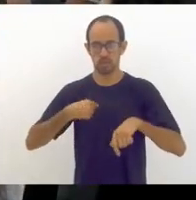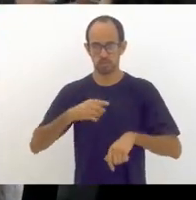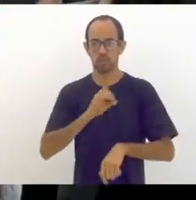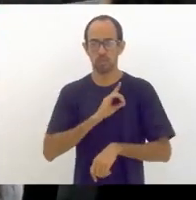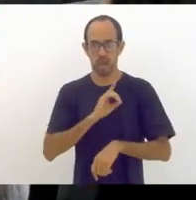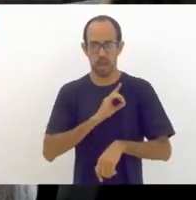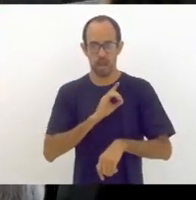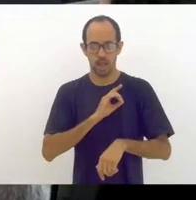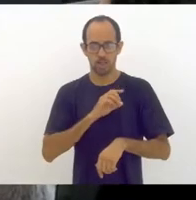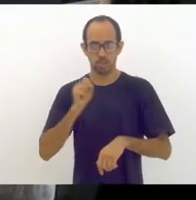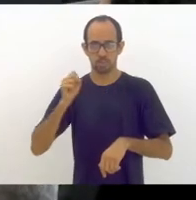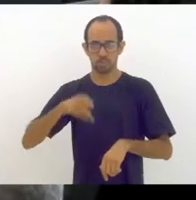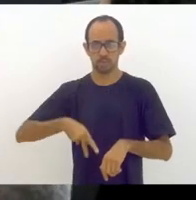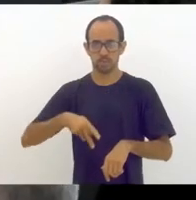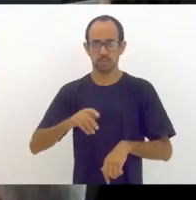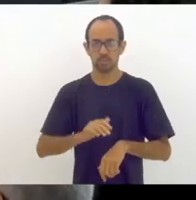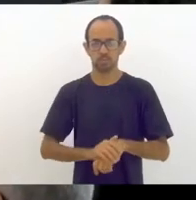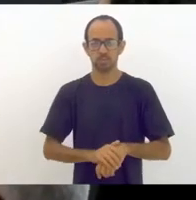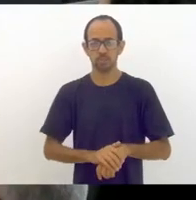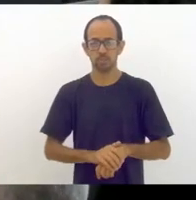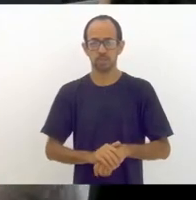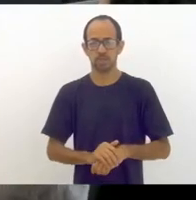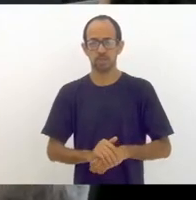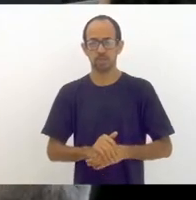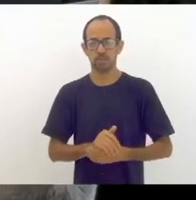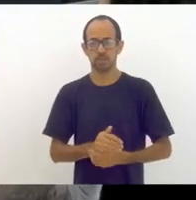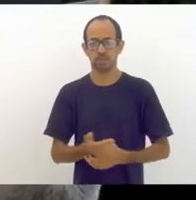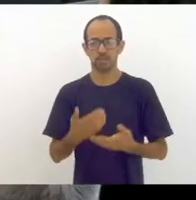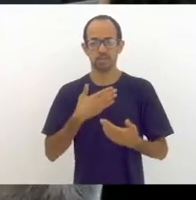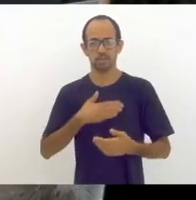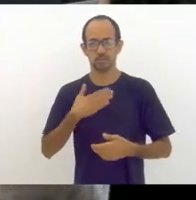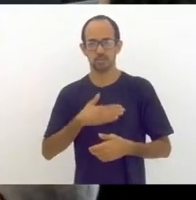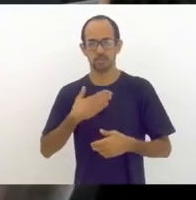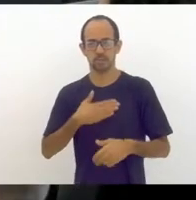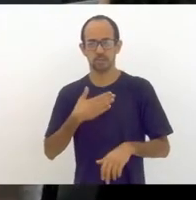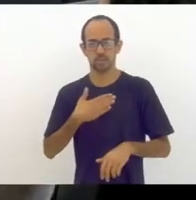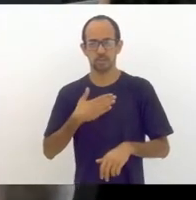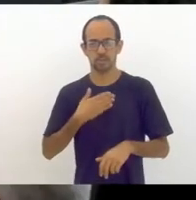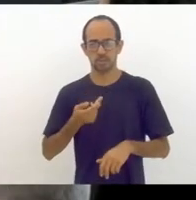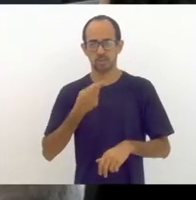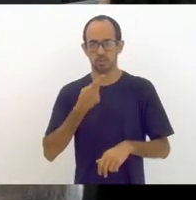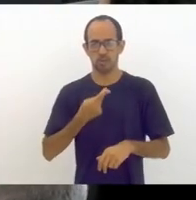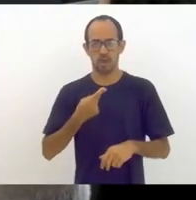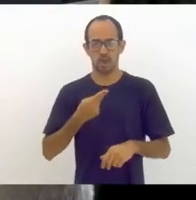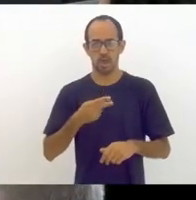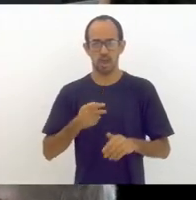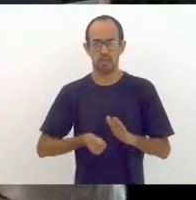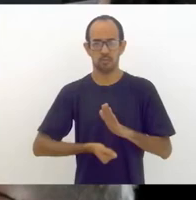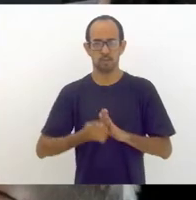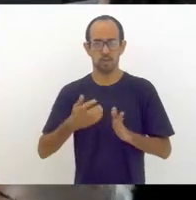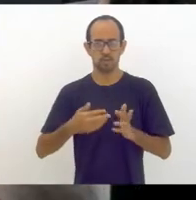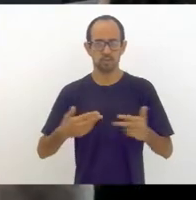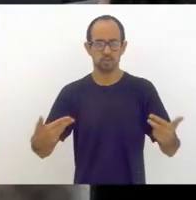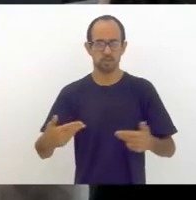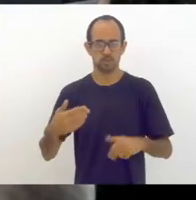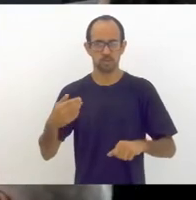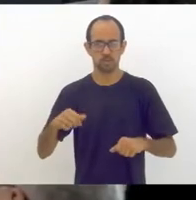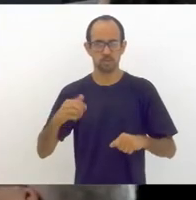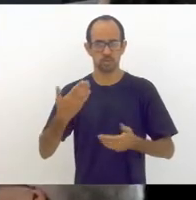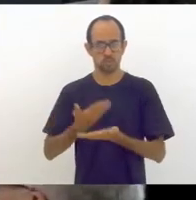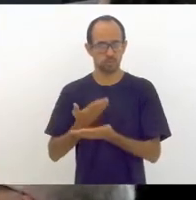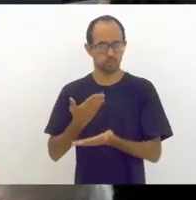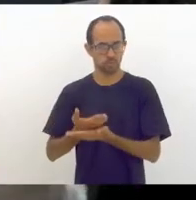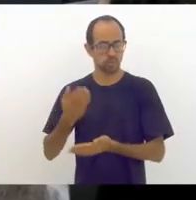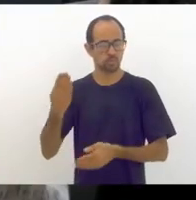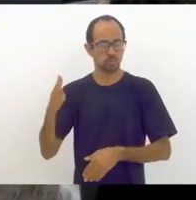aposentado. E só quero citar breves trechos que vários biólogos corroboraram essa brilhante exposição